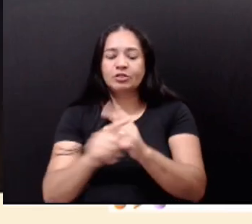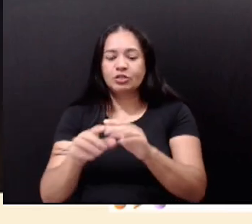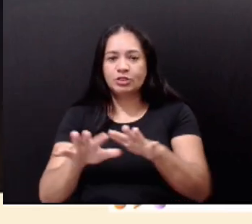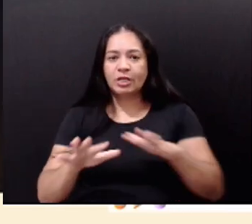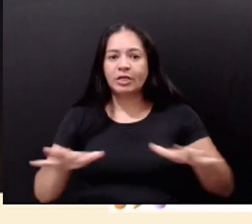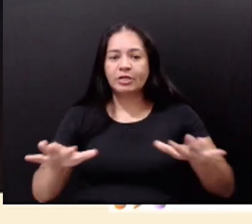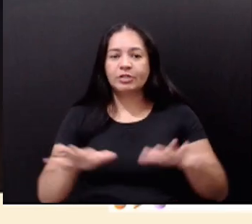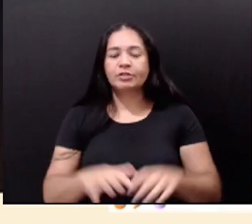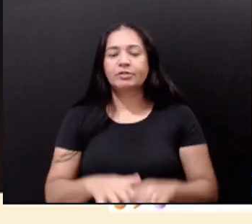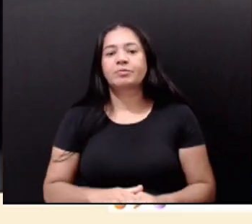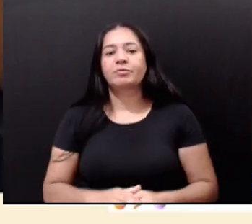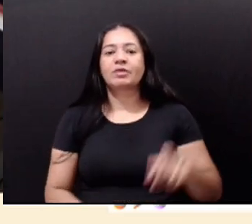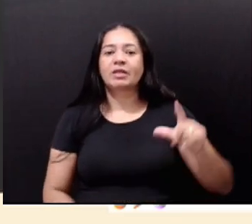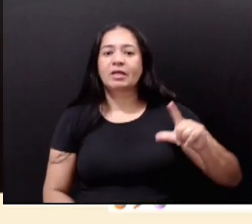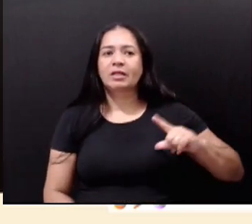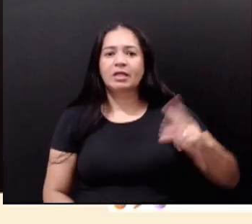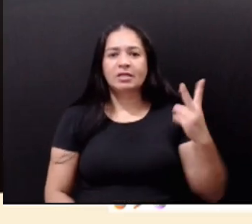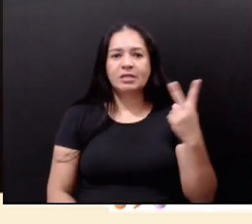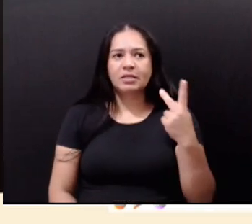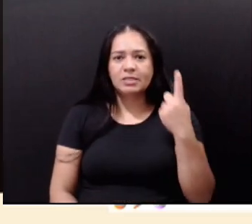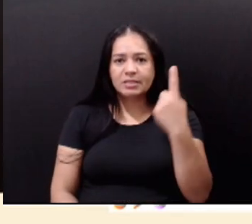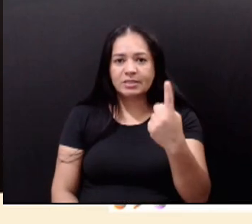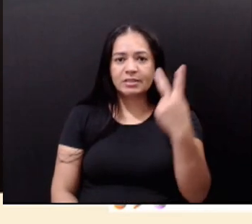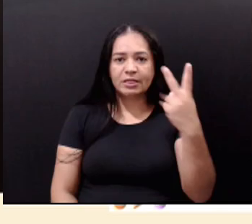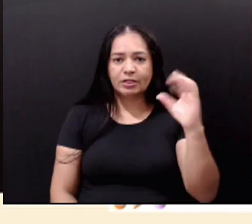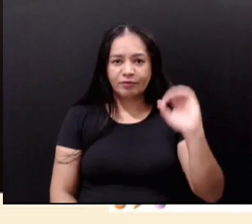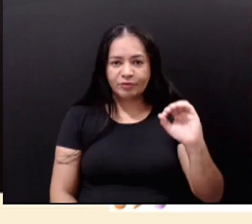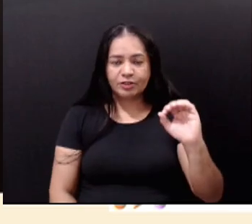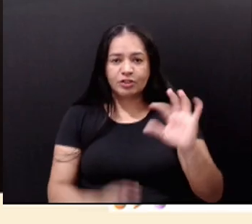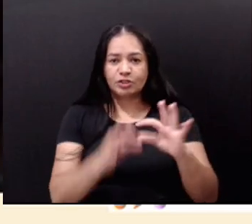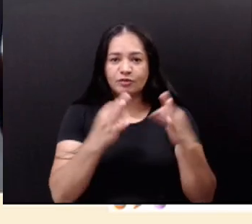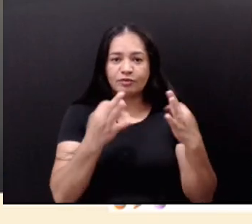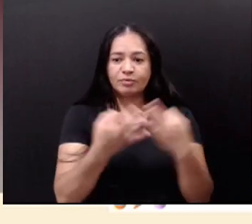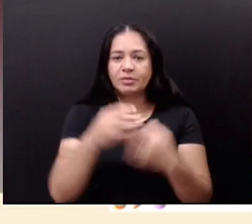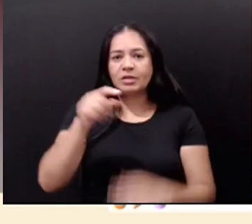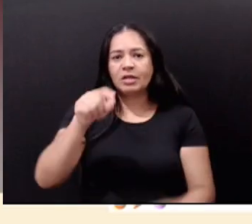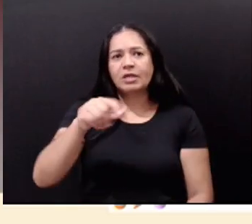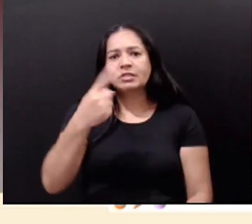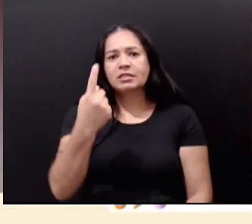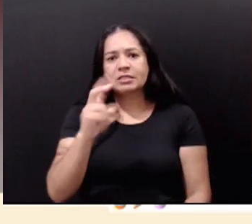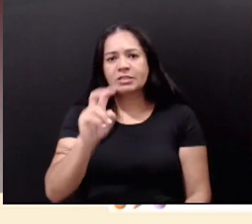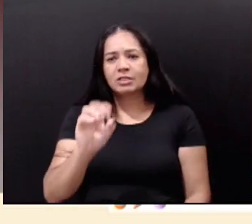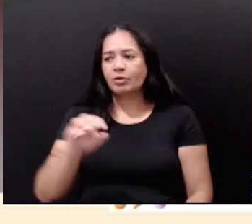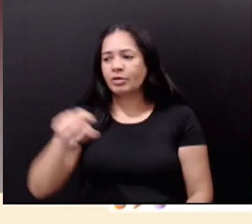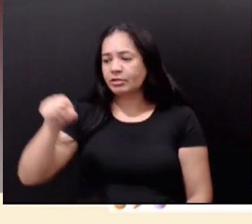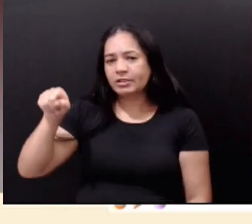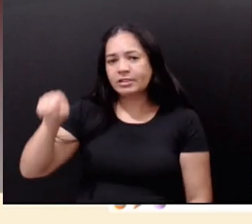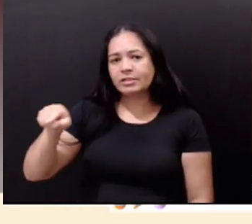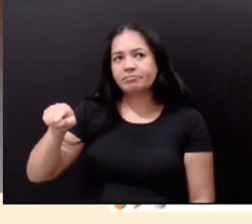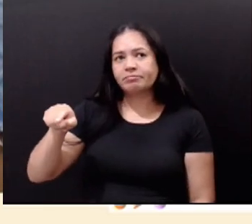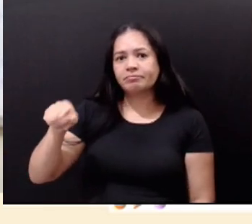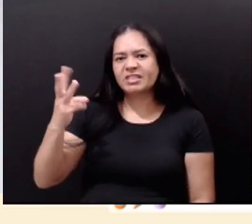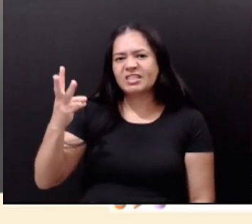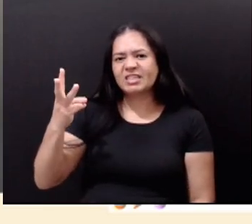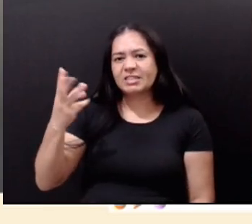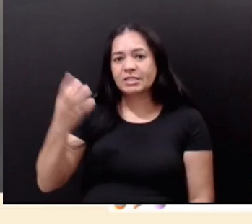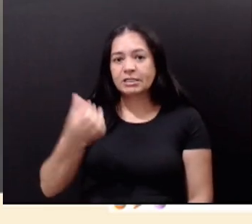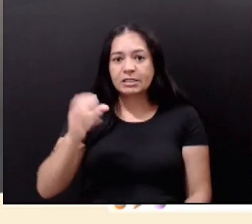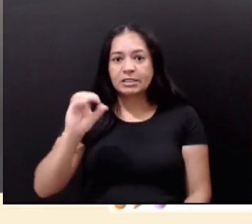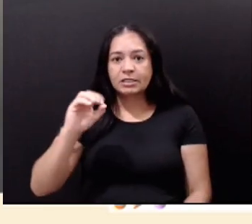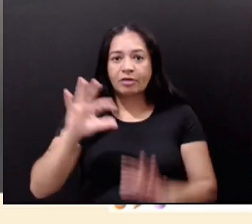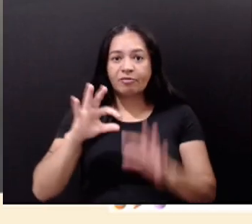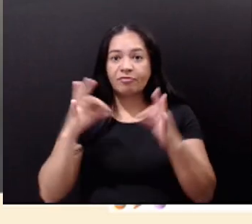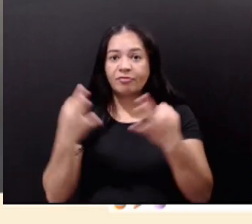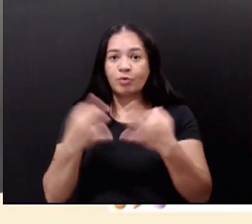120 famílias, SESF Sul 150 famílias e o SESF Sudoeste 360 famílias. Caramba. Então,